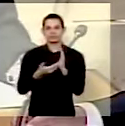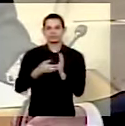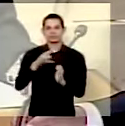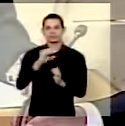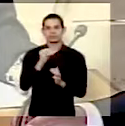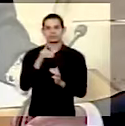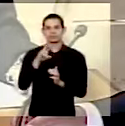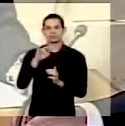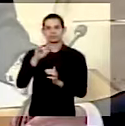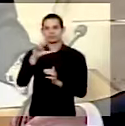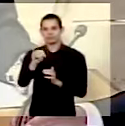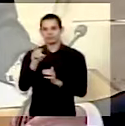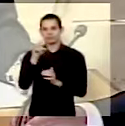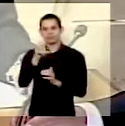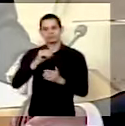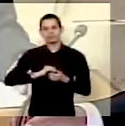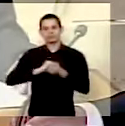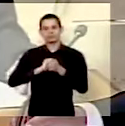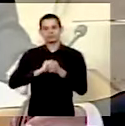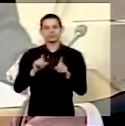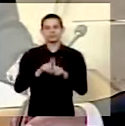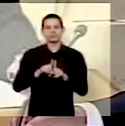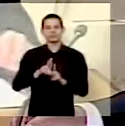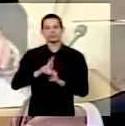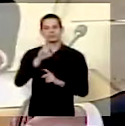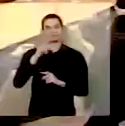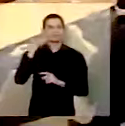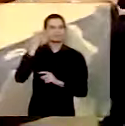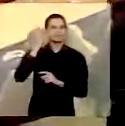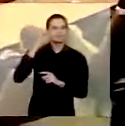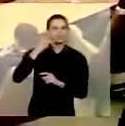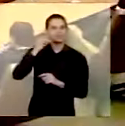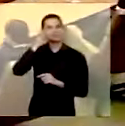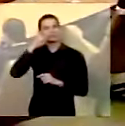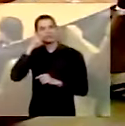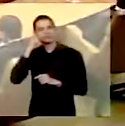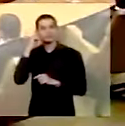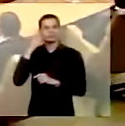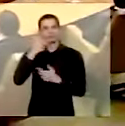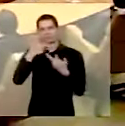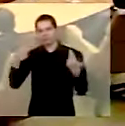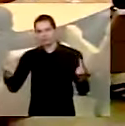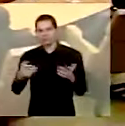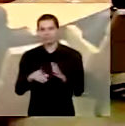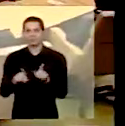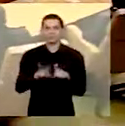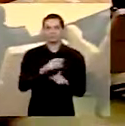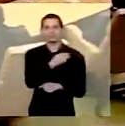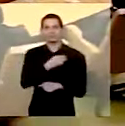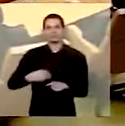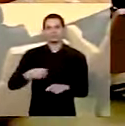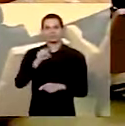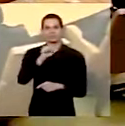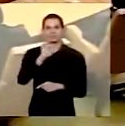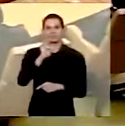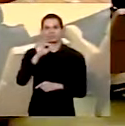Rodrigo Maia, na pessoa de quem são cumprimentados os senhores parlamentares, cumprimento os ministros do Supremo Tribunal Federal